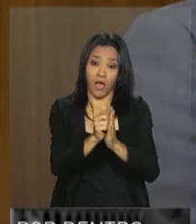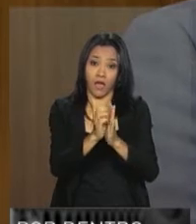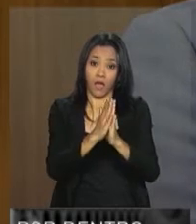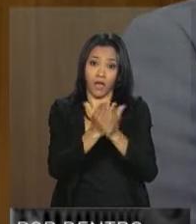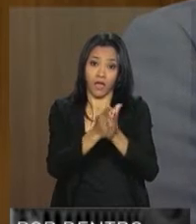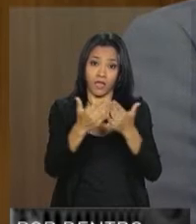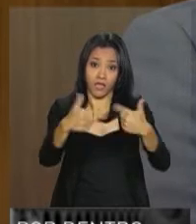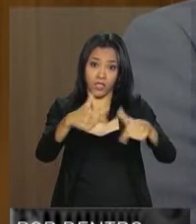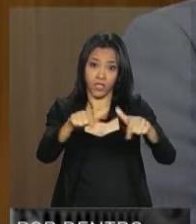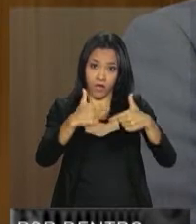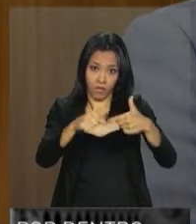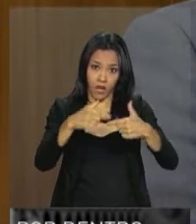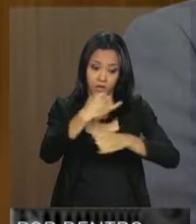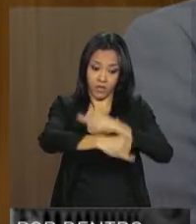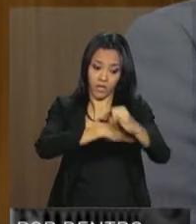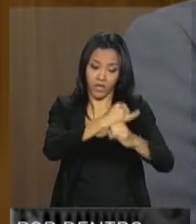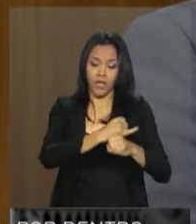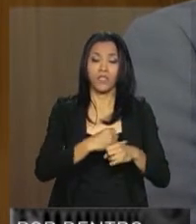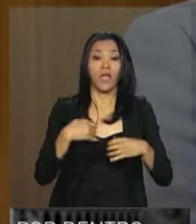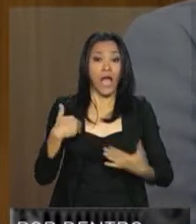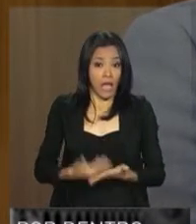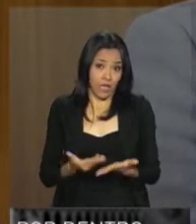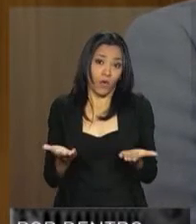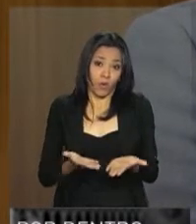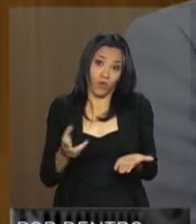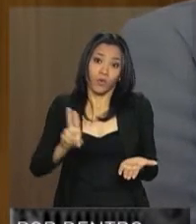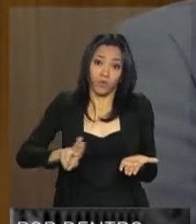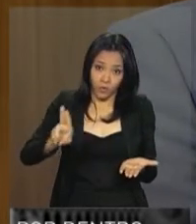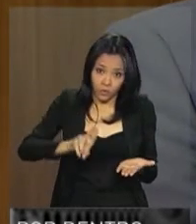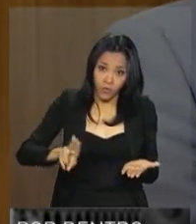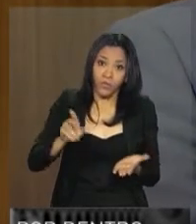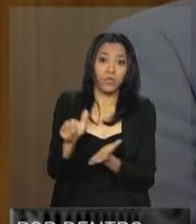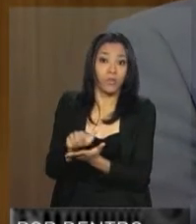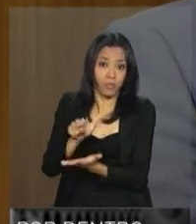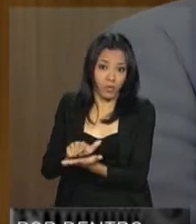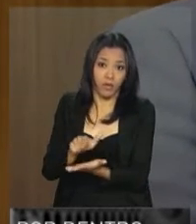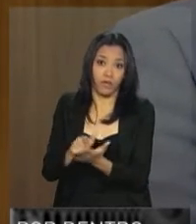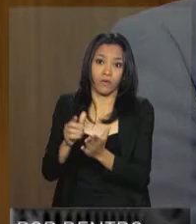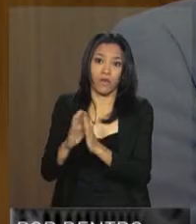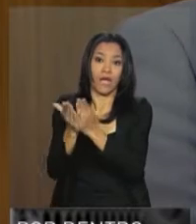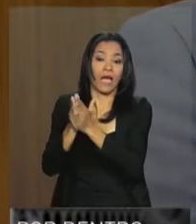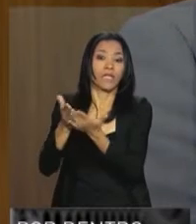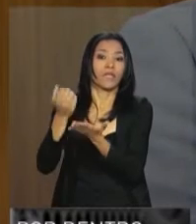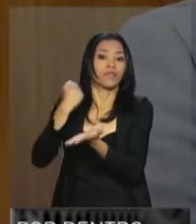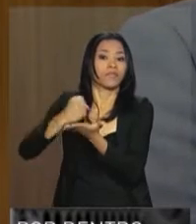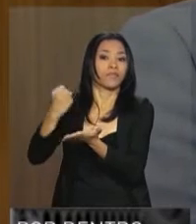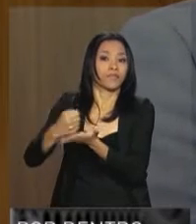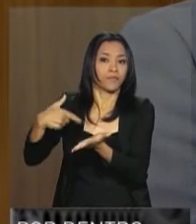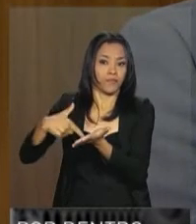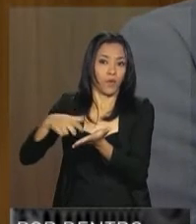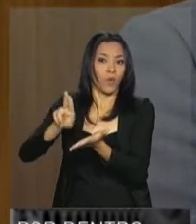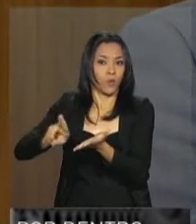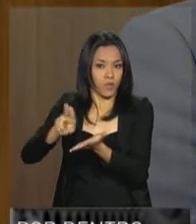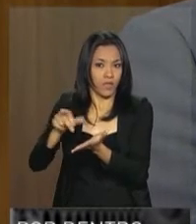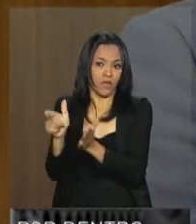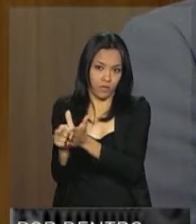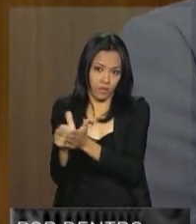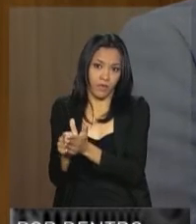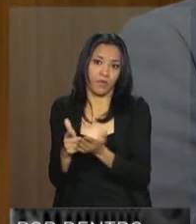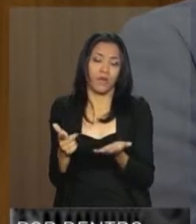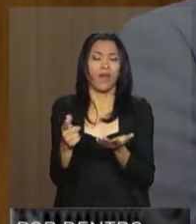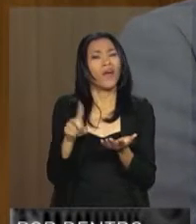utilizando a carteira de papel como oficial é nós poderíamos dizer que é um período de transição ele deve